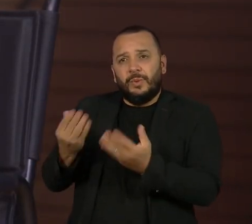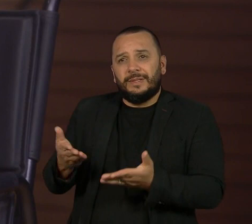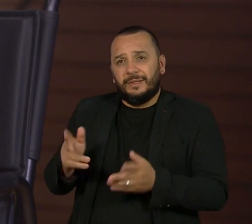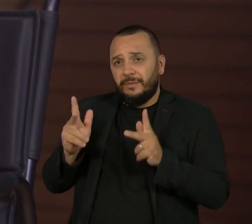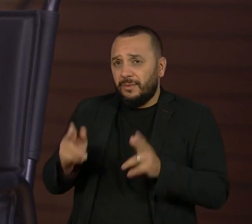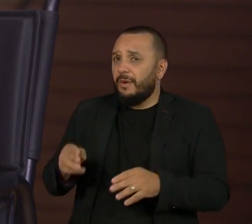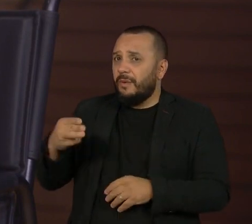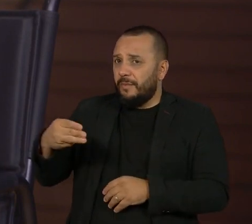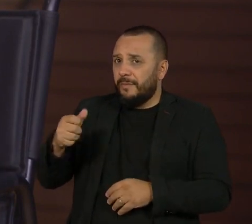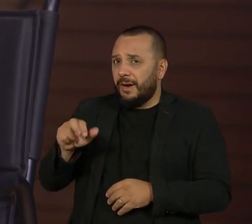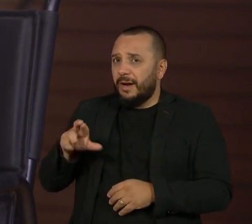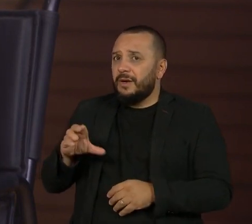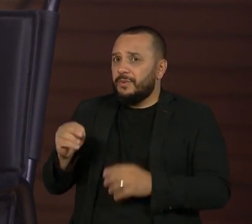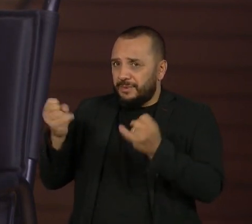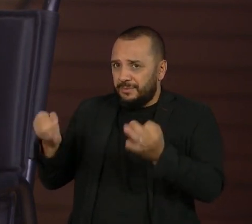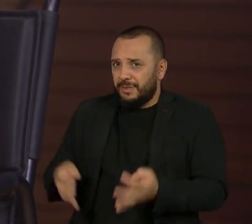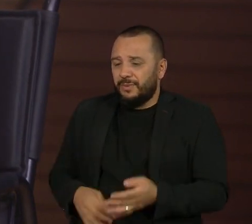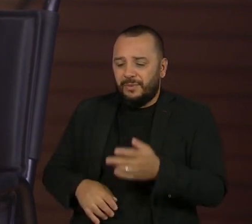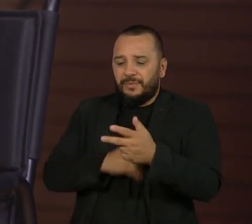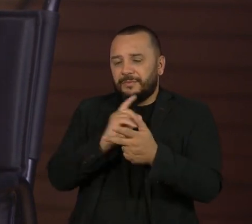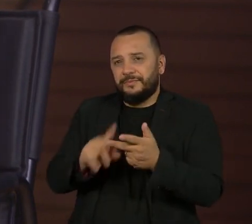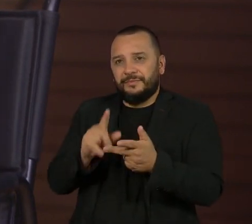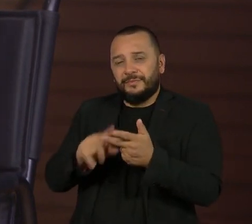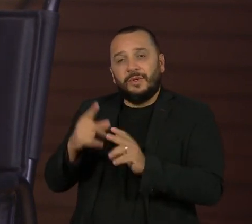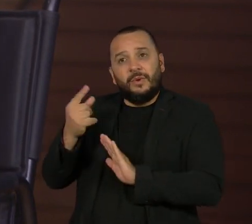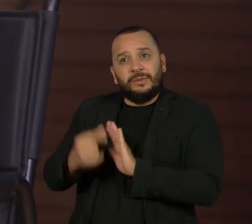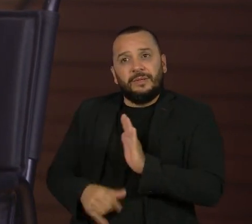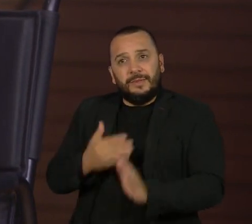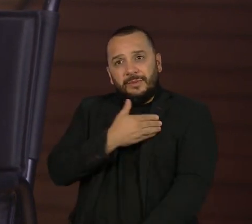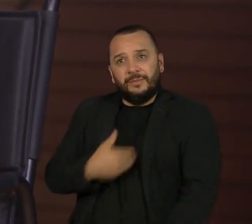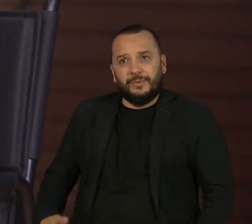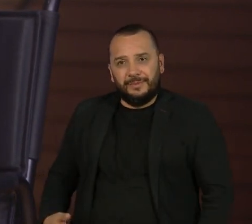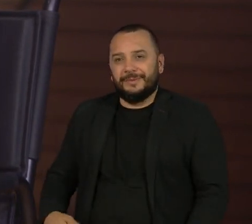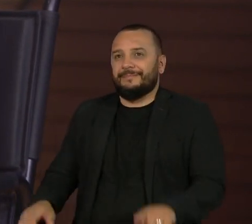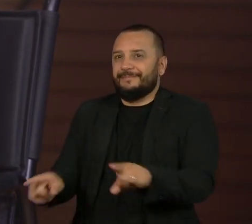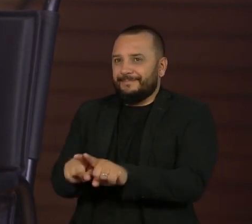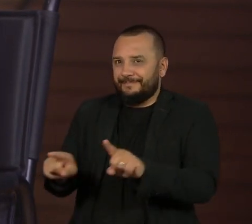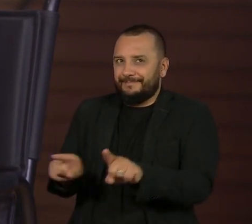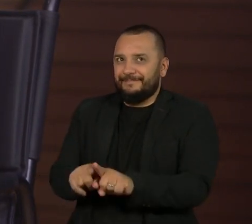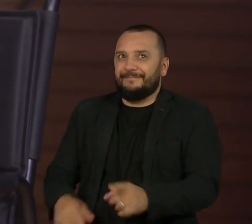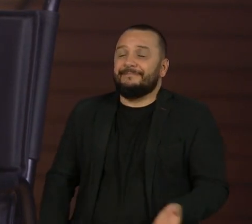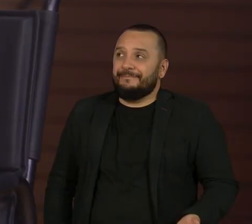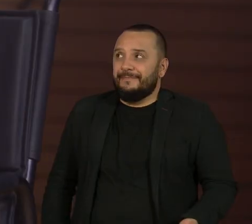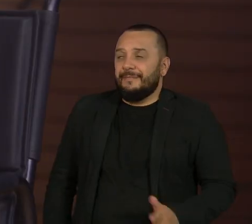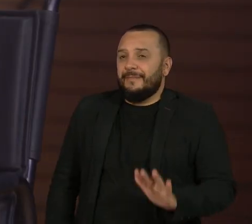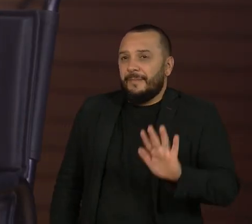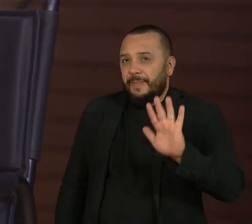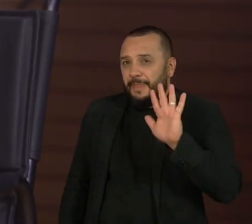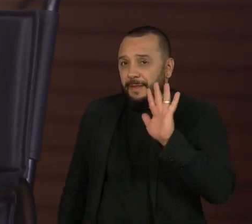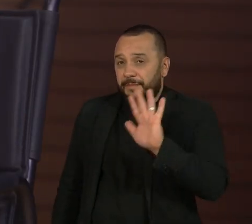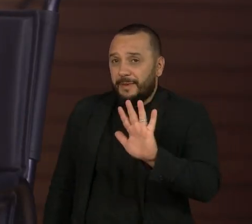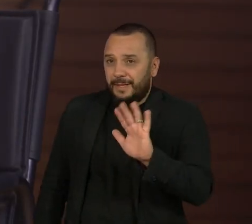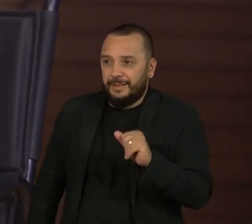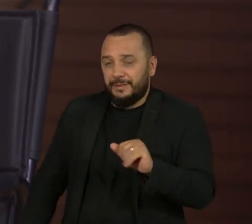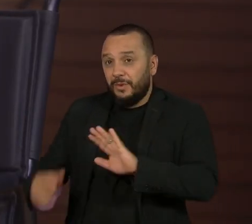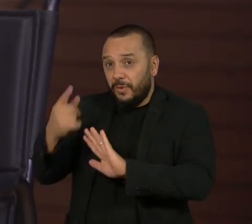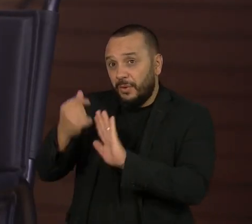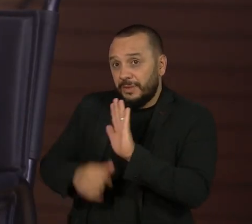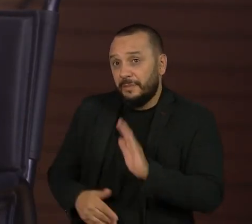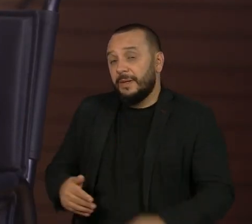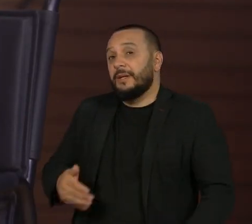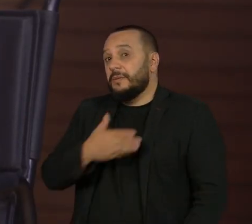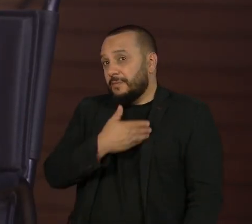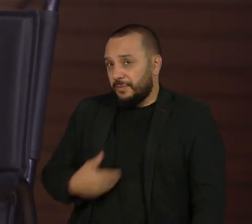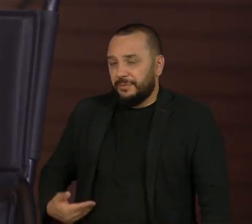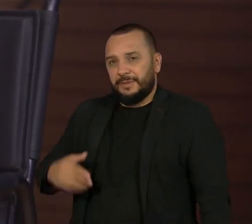estava comentando, vem dos orçamentos públicos também. Então, é claro que quando a gente olha para o orçamento público,